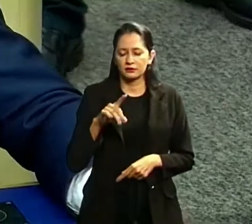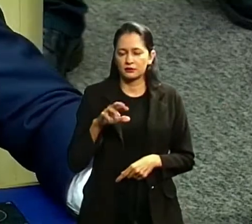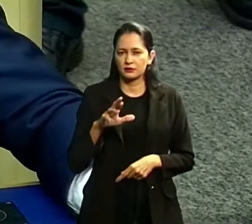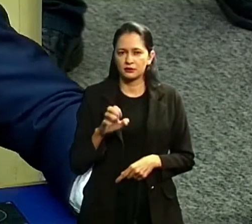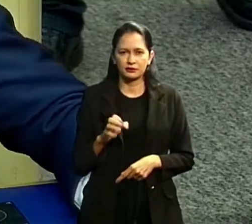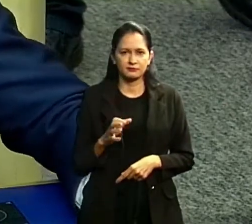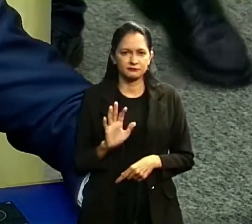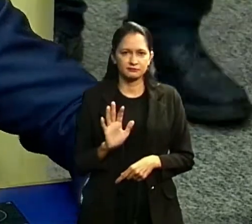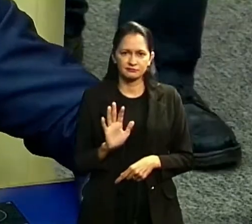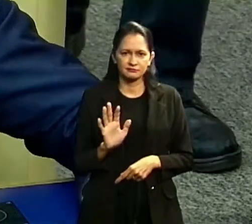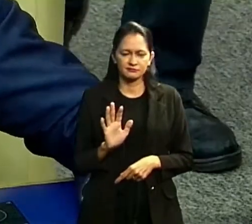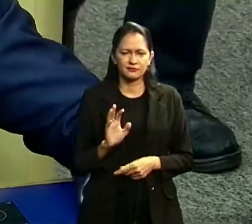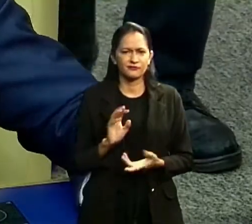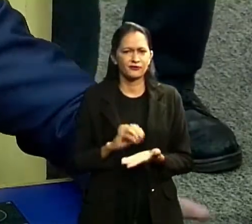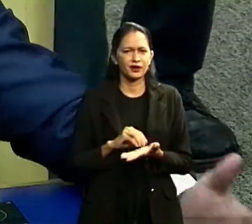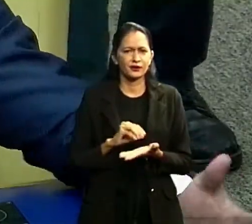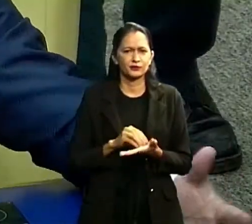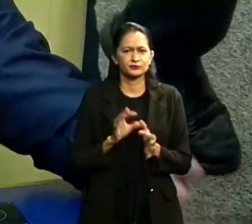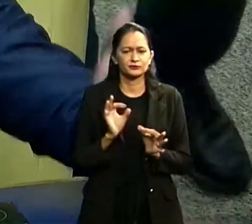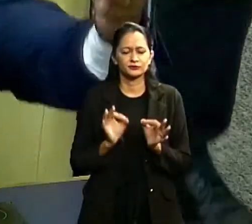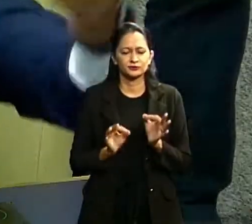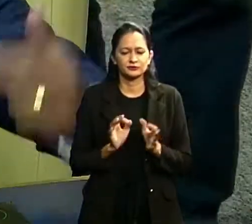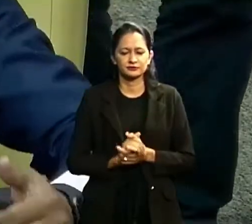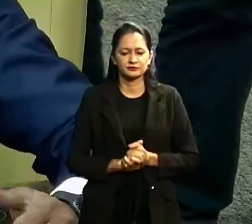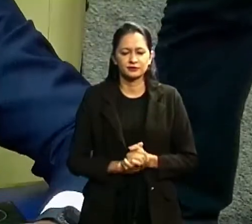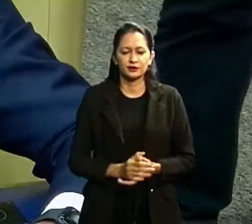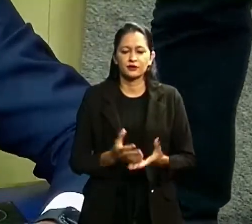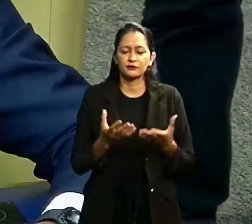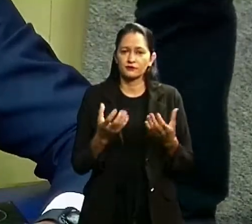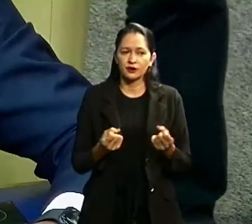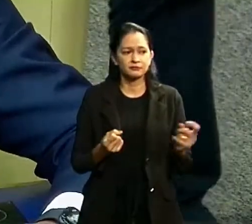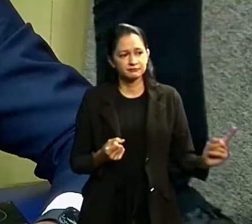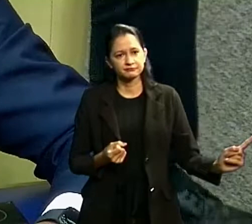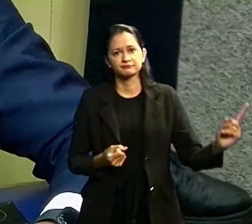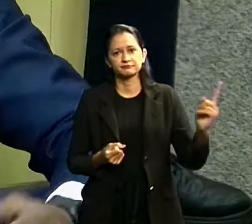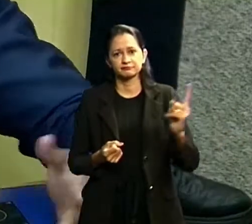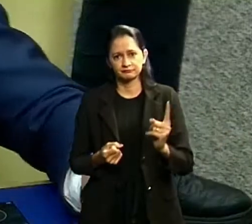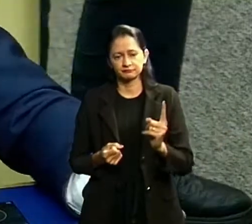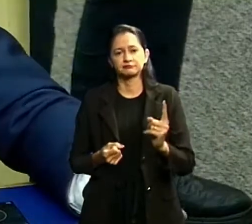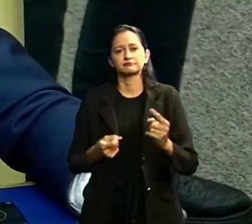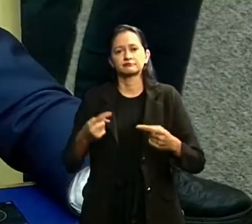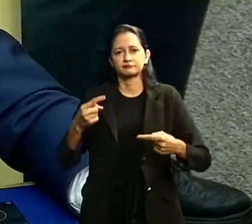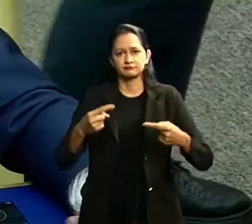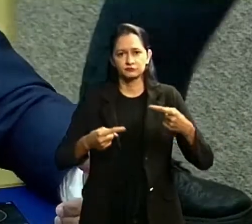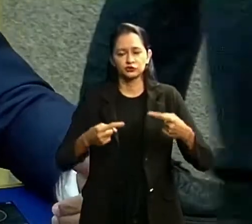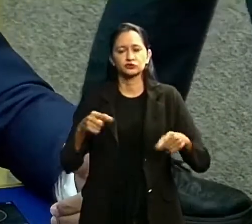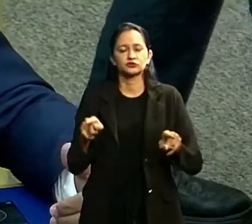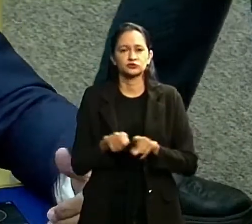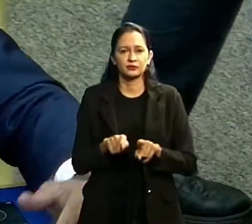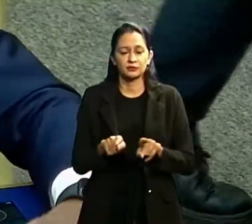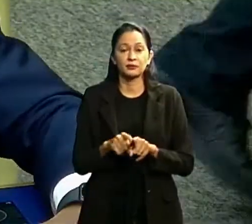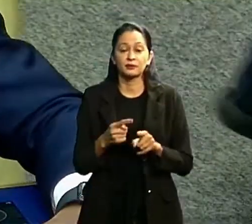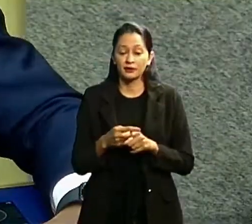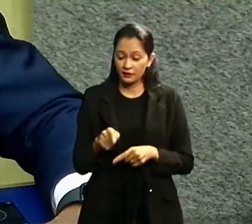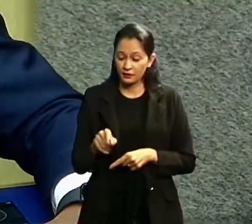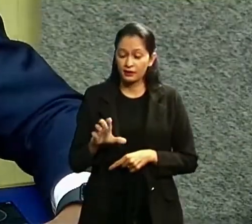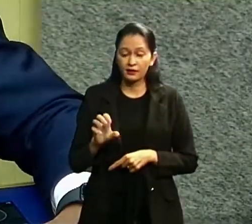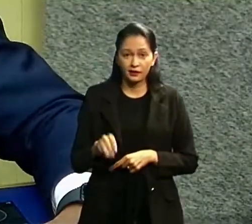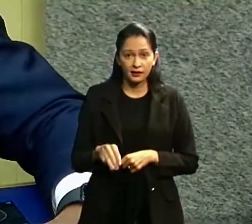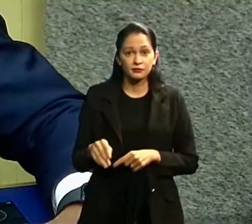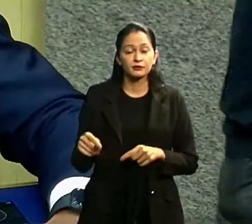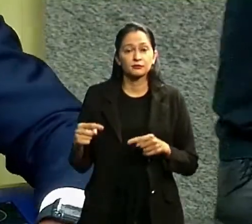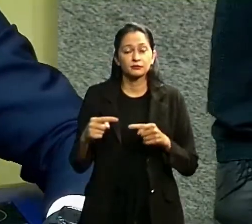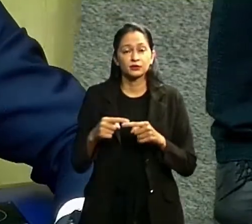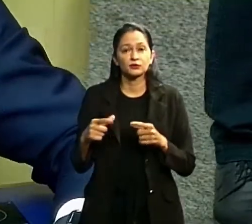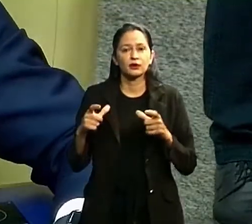da Câmara. Seria injusto. Então vamos abrir espaço para eu ouvir ele aqui na tribuna, até porque esta casa é uma casa de